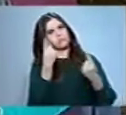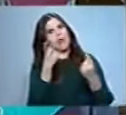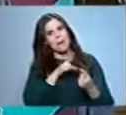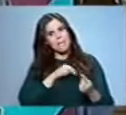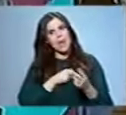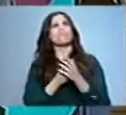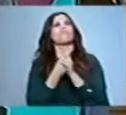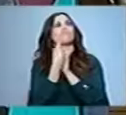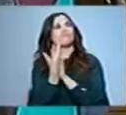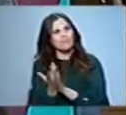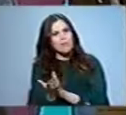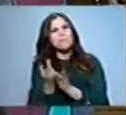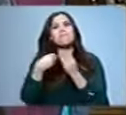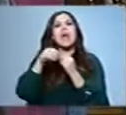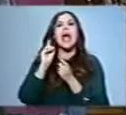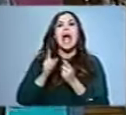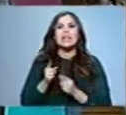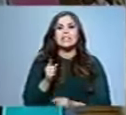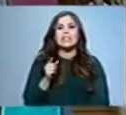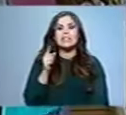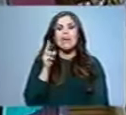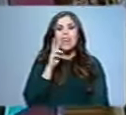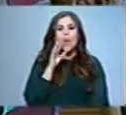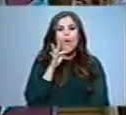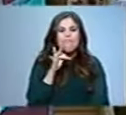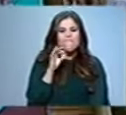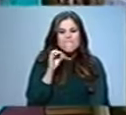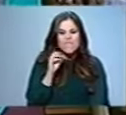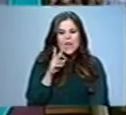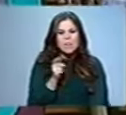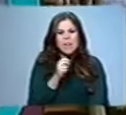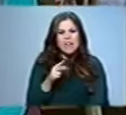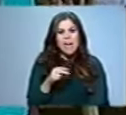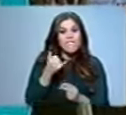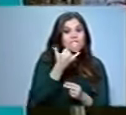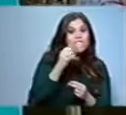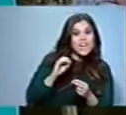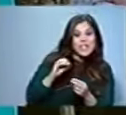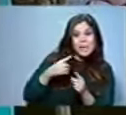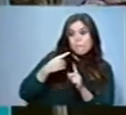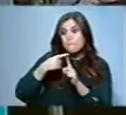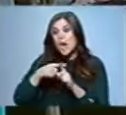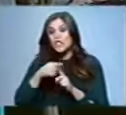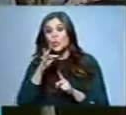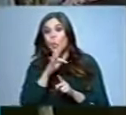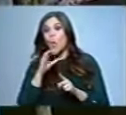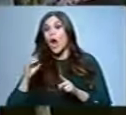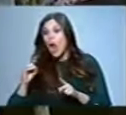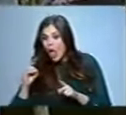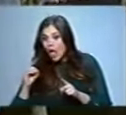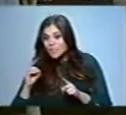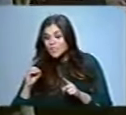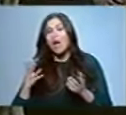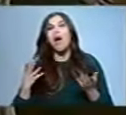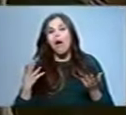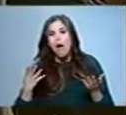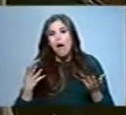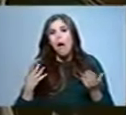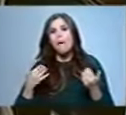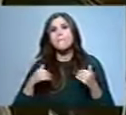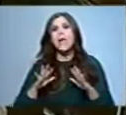Para 40 mil euros. 20 mais 40, não há engano. 20 este sábado, 40 no dia 1 de abril.